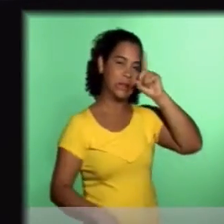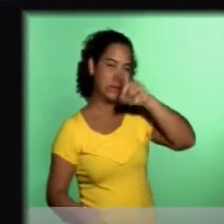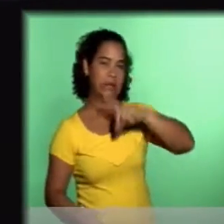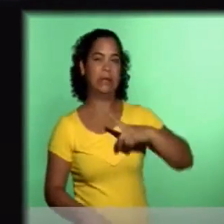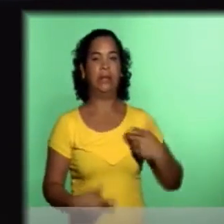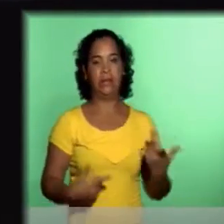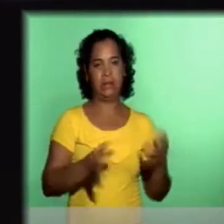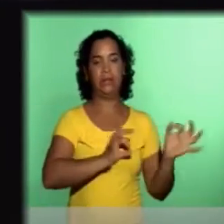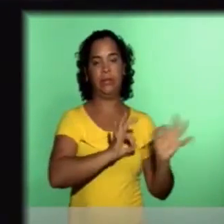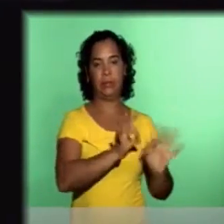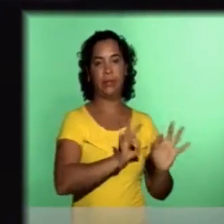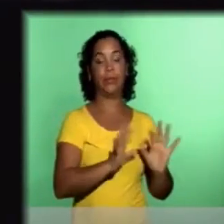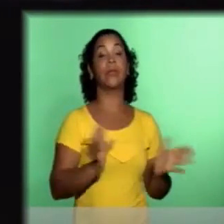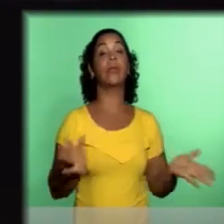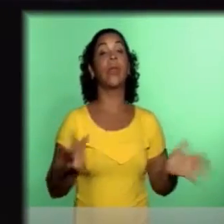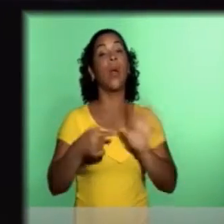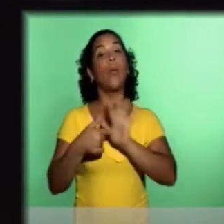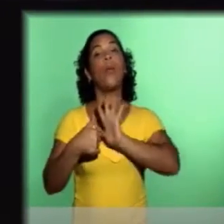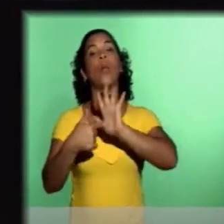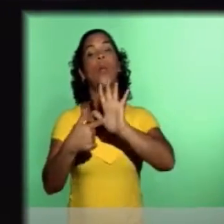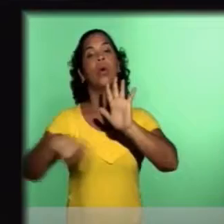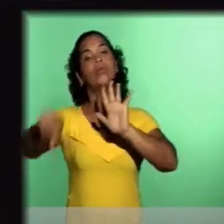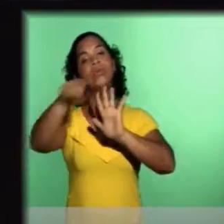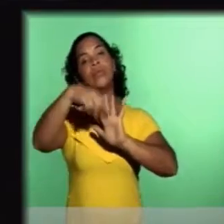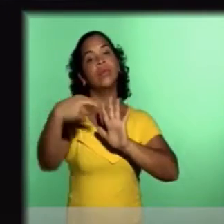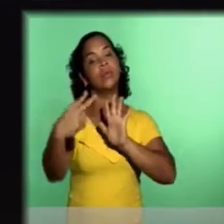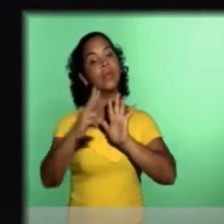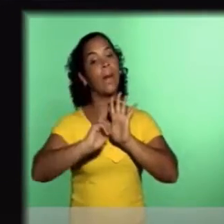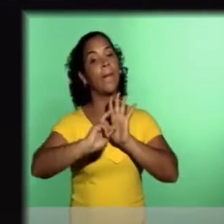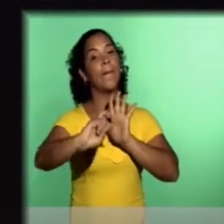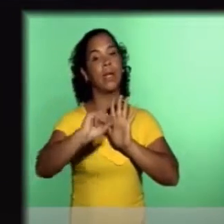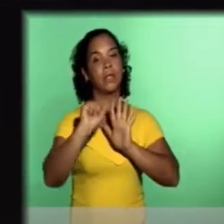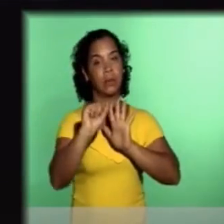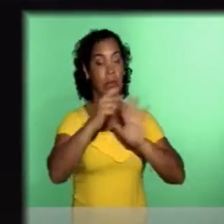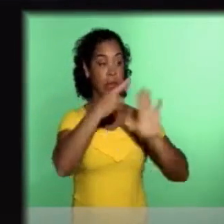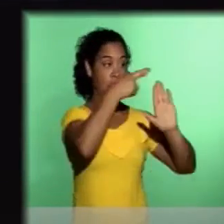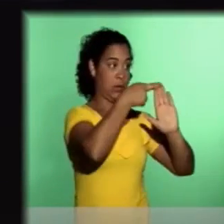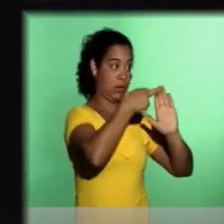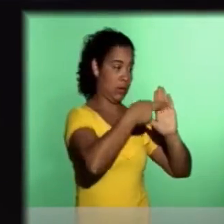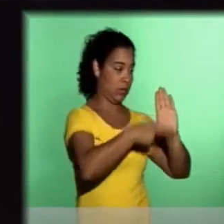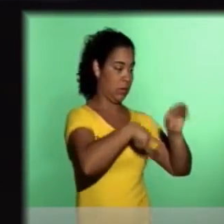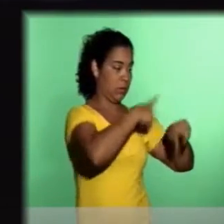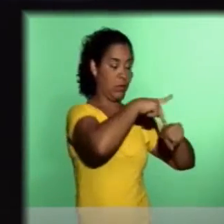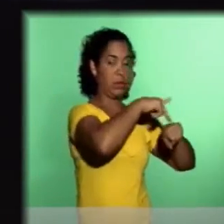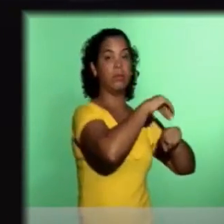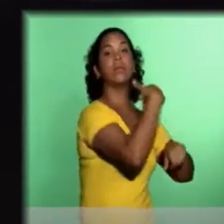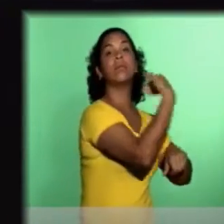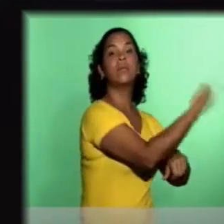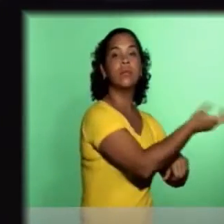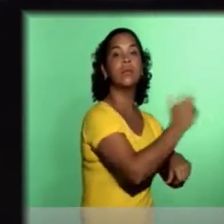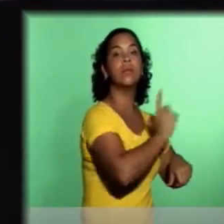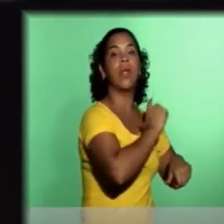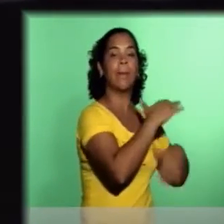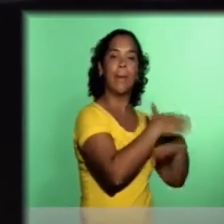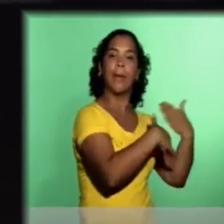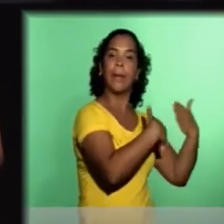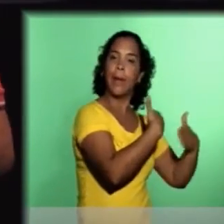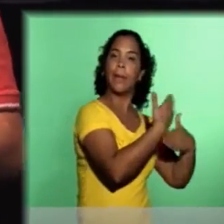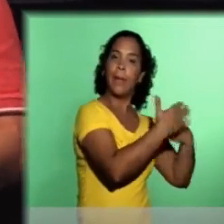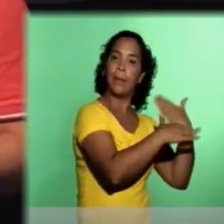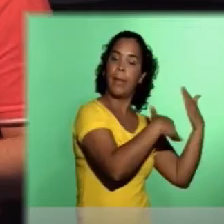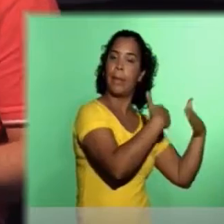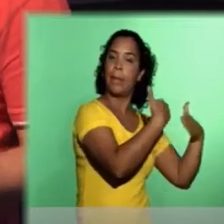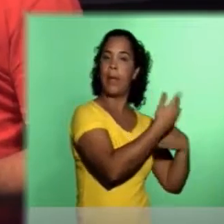estabelecido. Então, a ideia aqui é mostrar para vocês as metas internacionais e citar o processo de construção